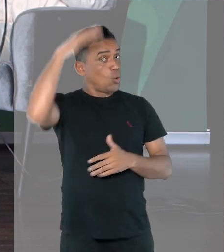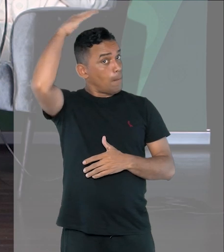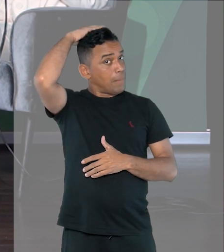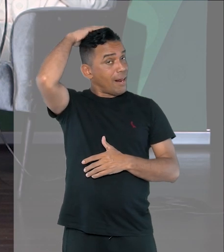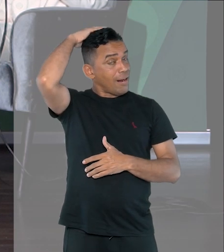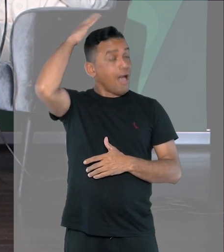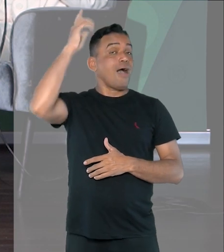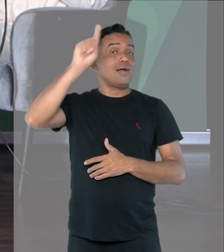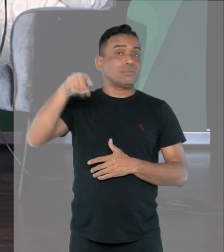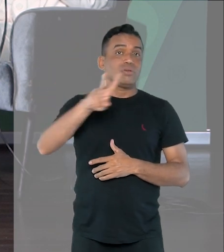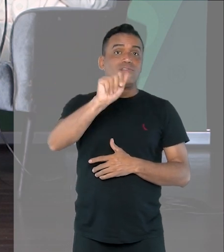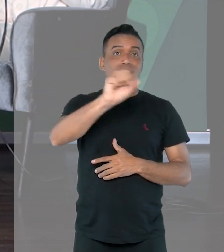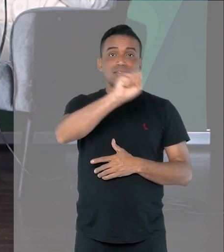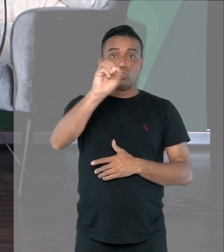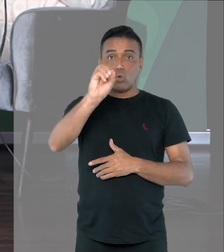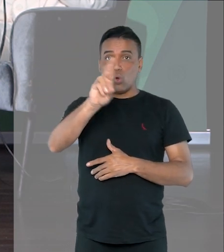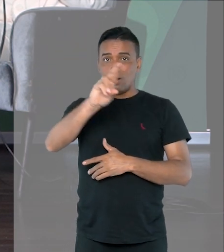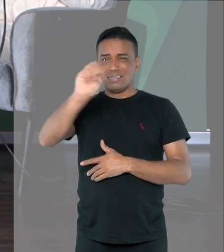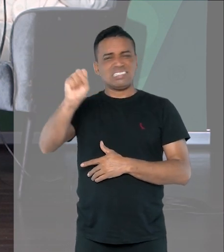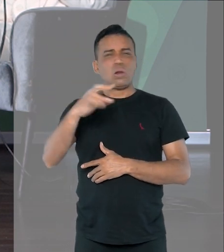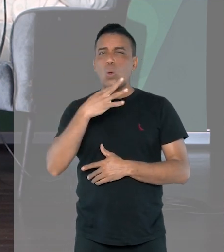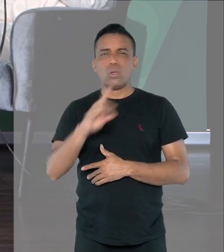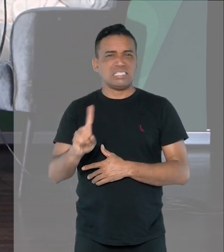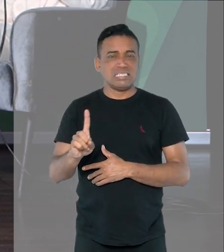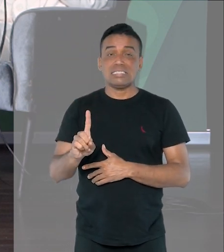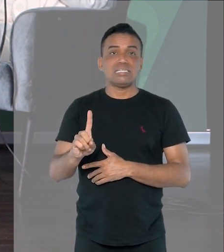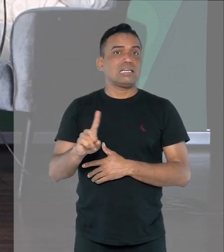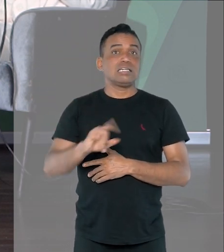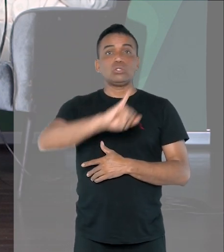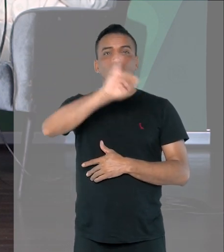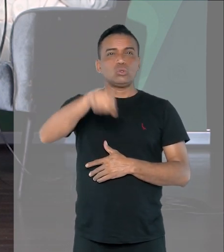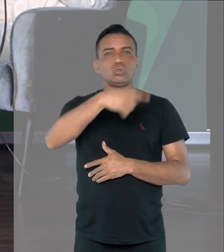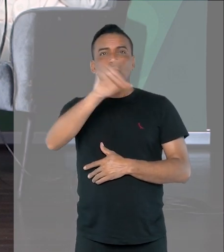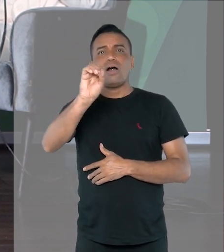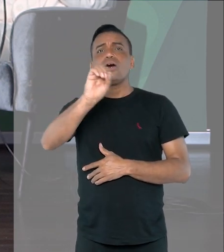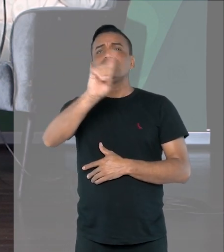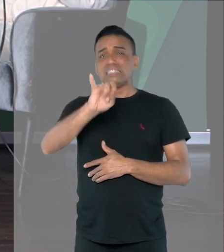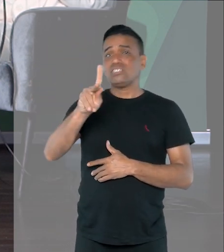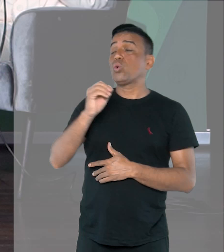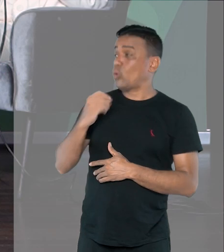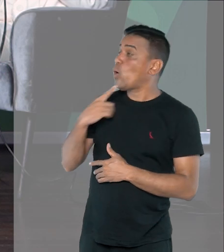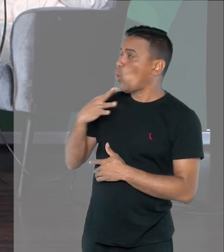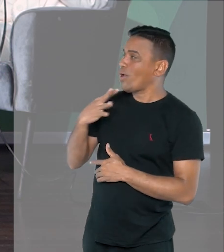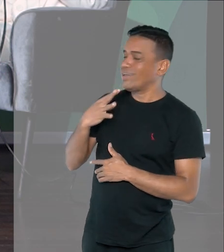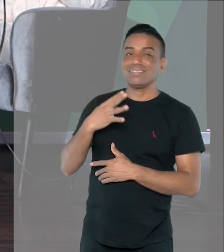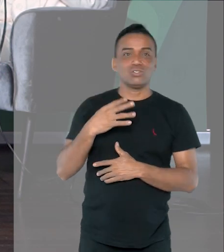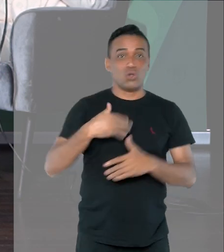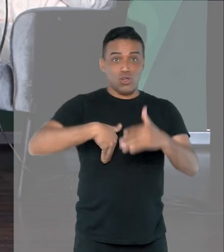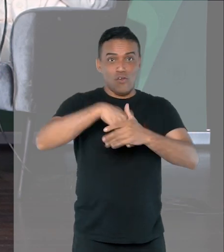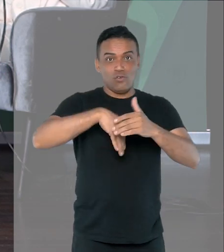E eu não o conheci. Eu conheço bem o Joãozinho. Eu conheço o Joãozinho. Que jogou futebol com meu irmão a vida toda na